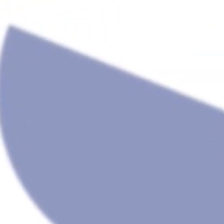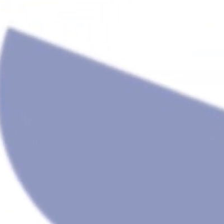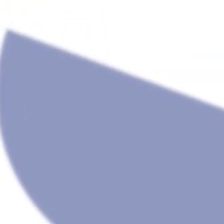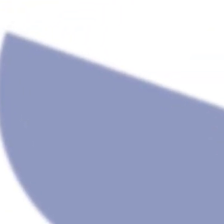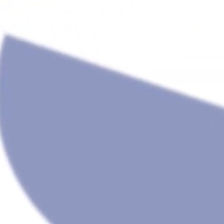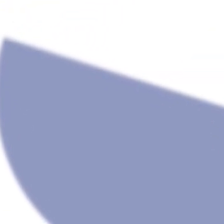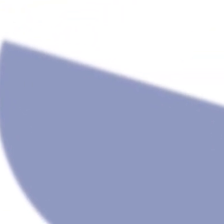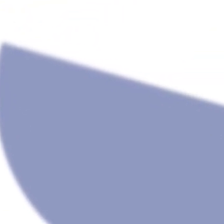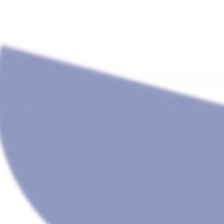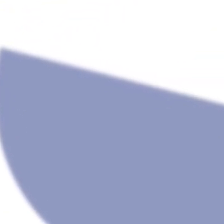godchild, godchild. Então, nessa nossa lista, nós temos as seguintes palavras.